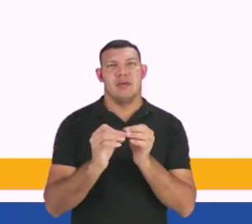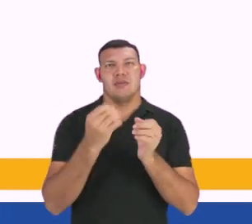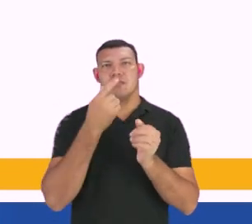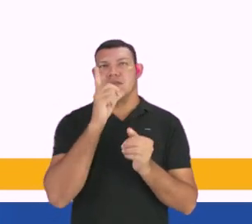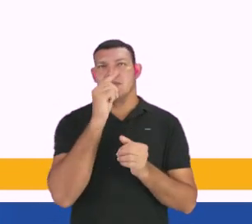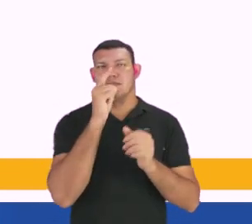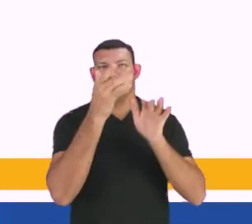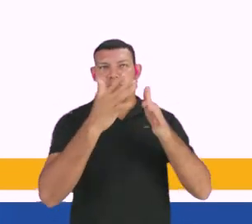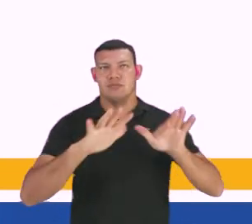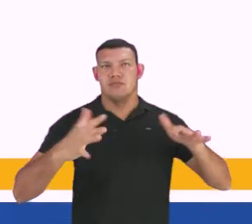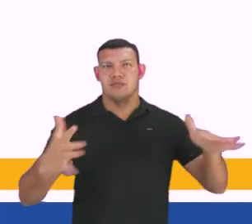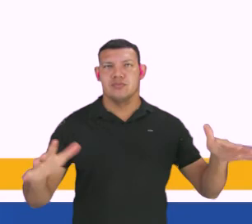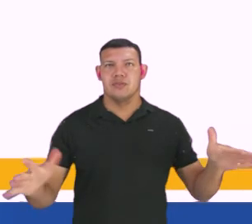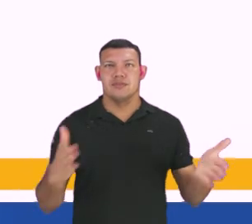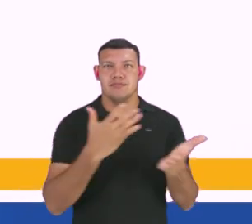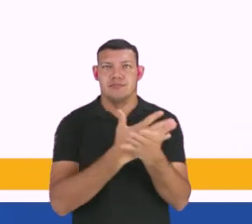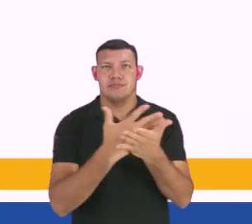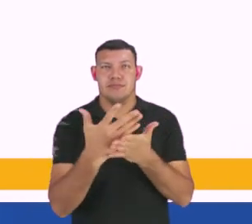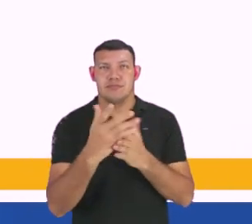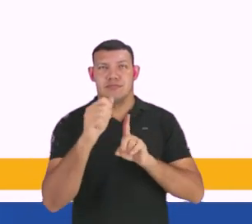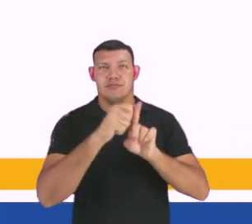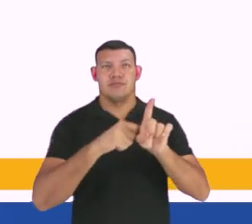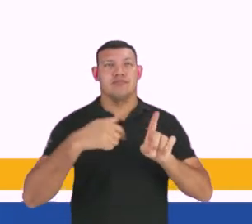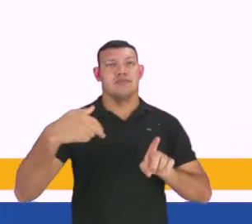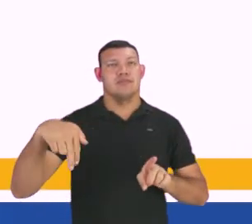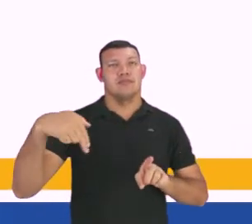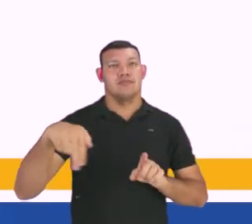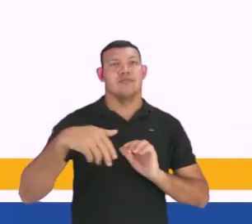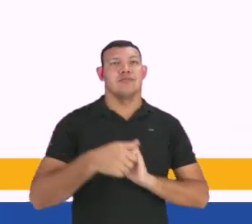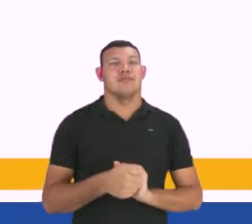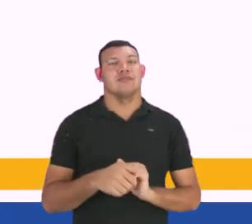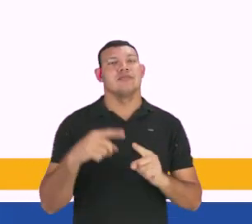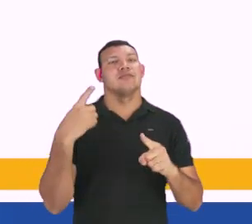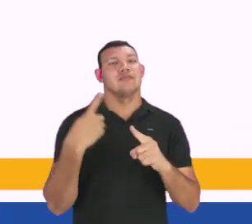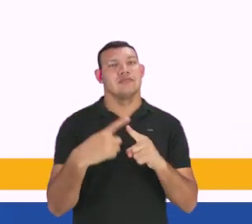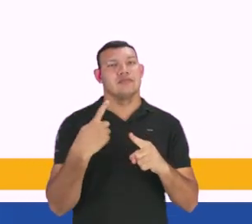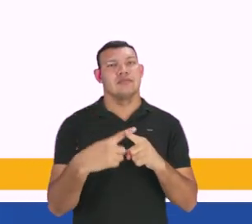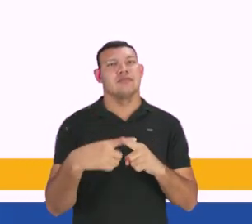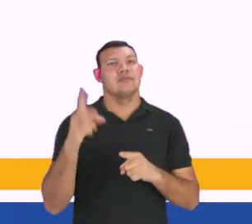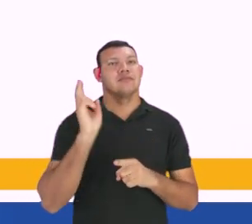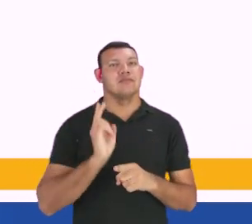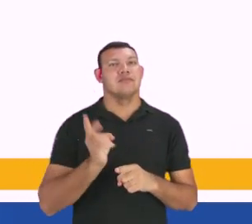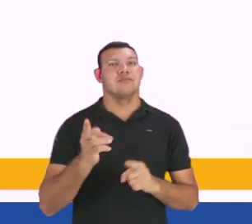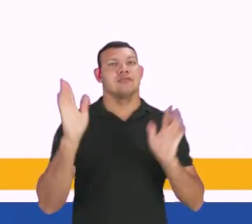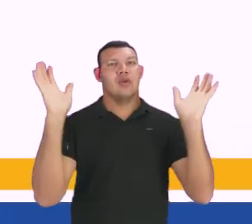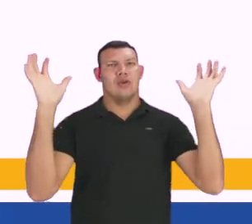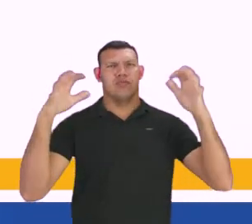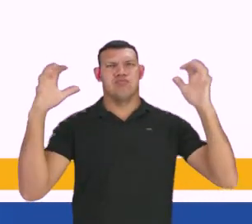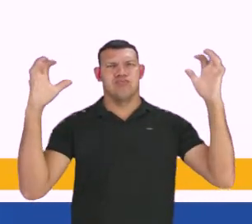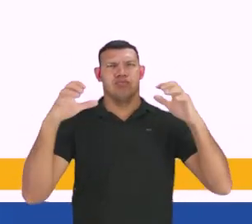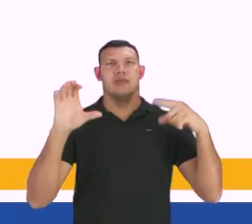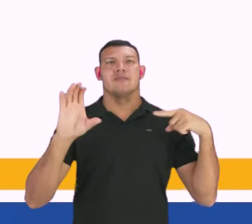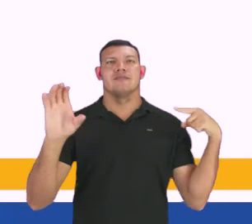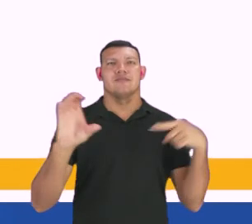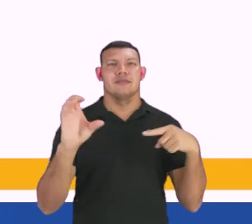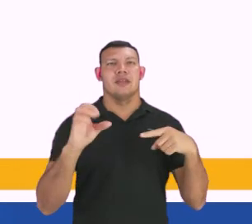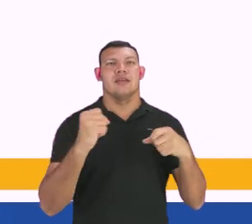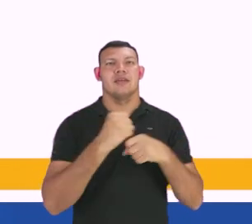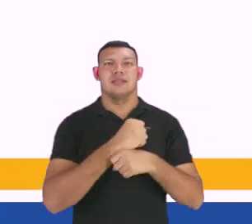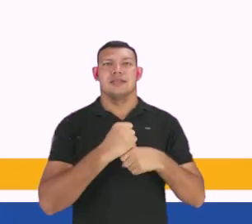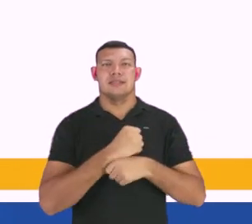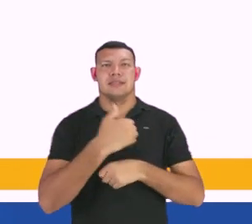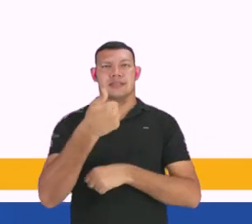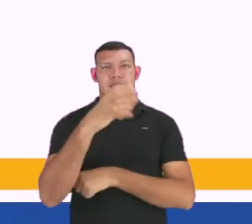tsunami, menina de 15 anos reencontra a família. Minha avó sempre dizia, o que não mata,